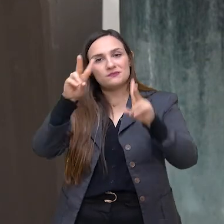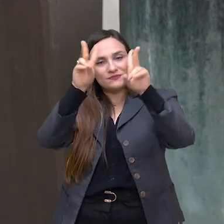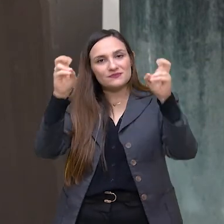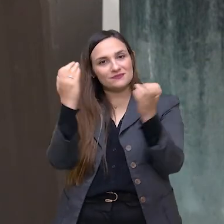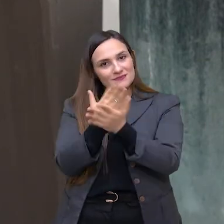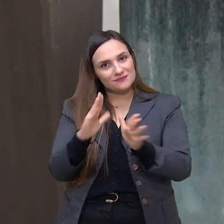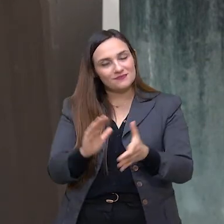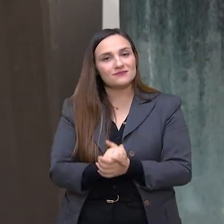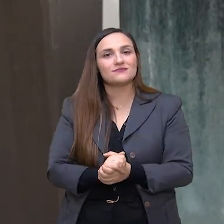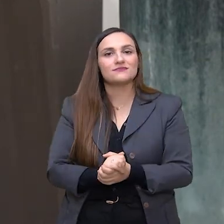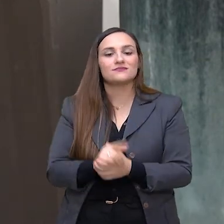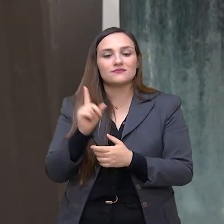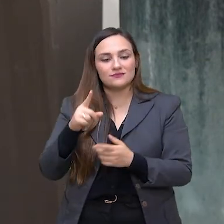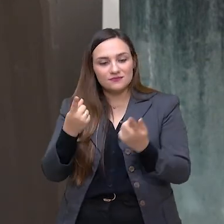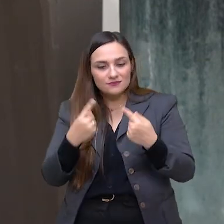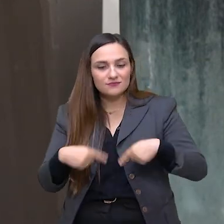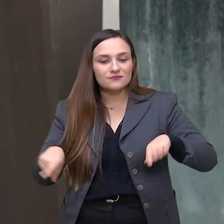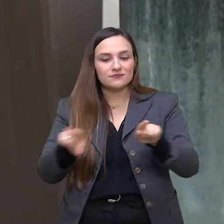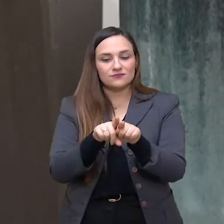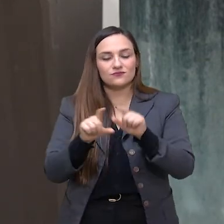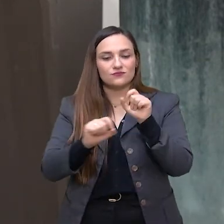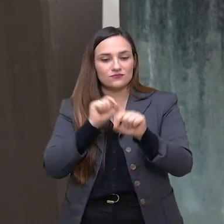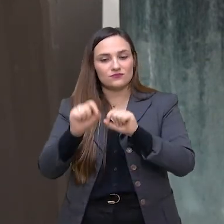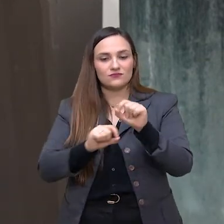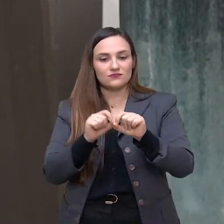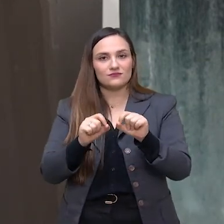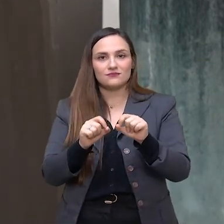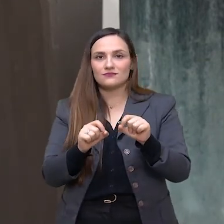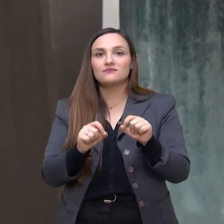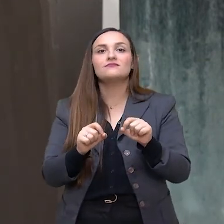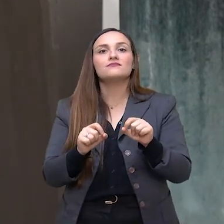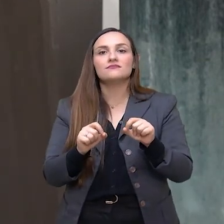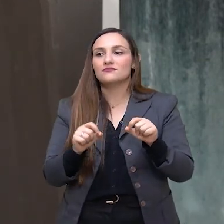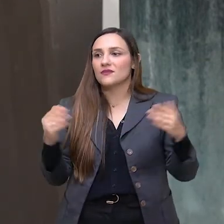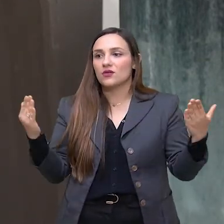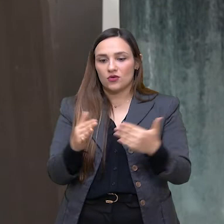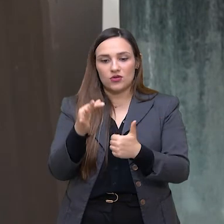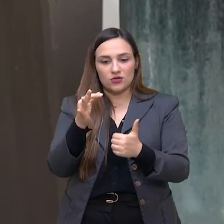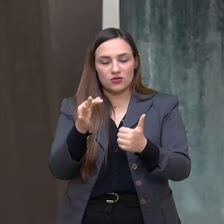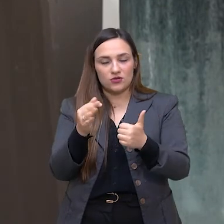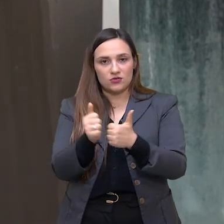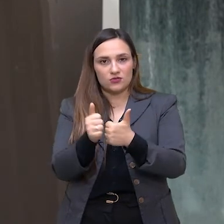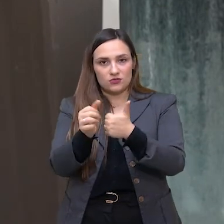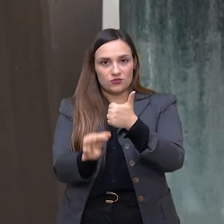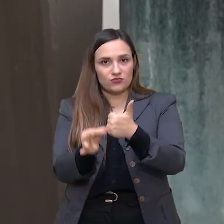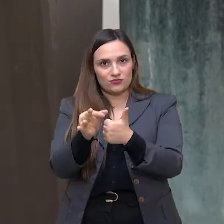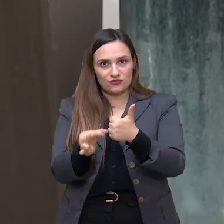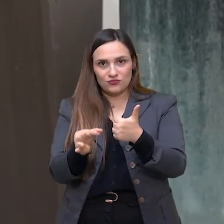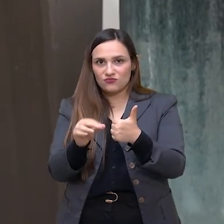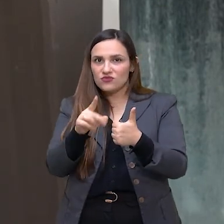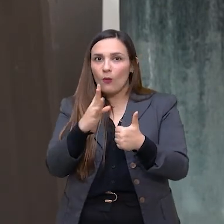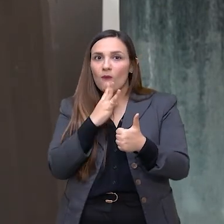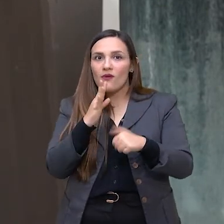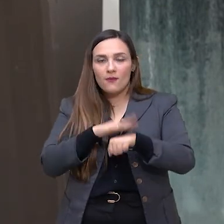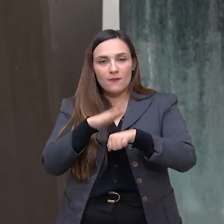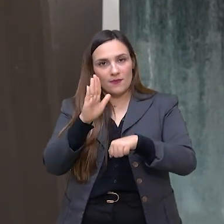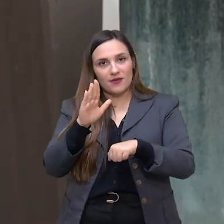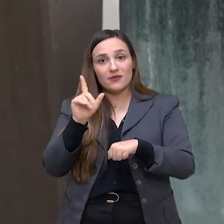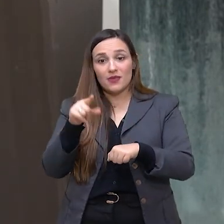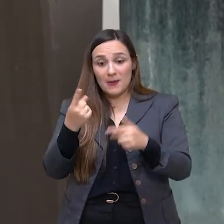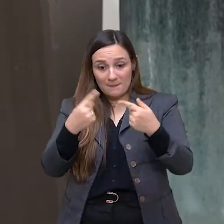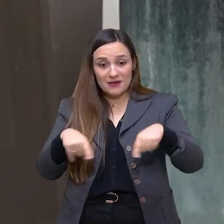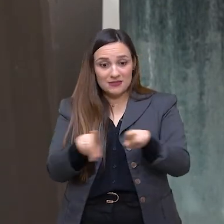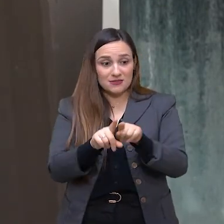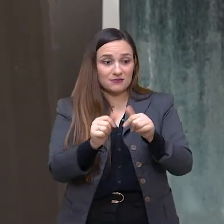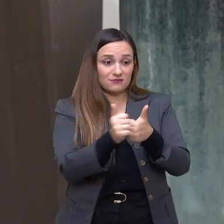um Mérito da Questão, o programa que tem como proposta abrir as portas do Judiciário Sul-Mato-Grossense. Essa produção